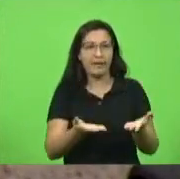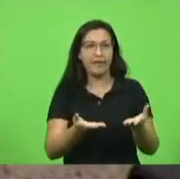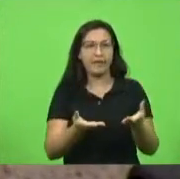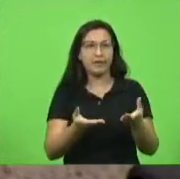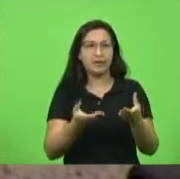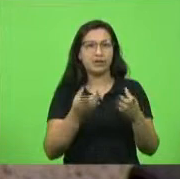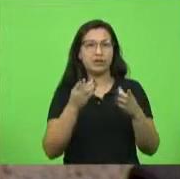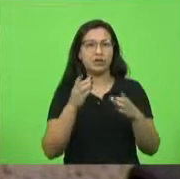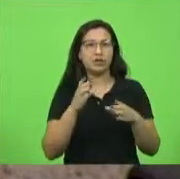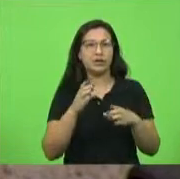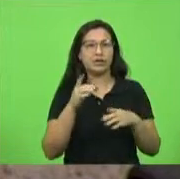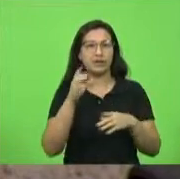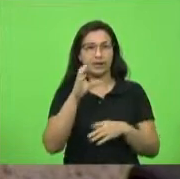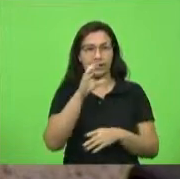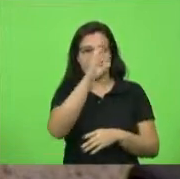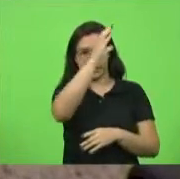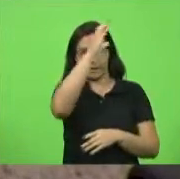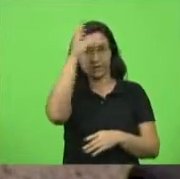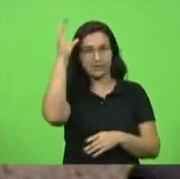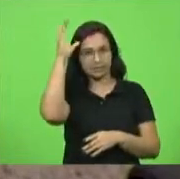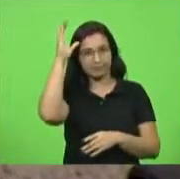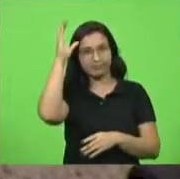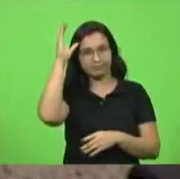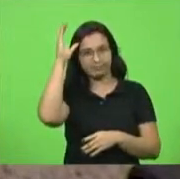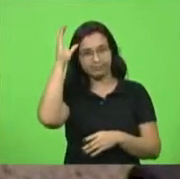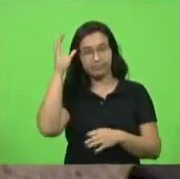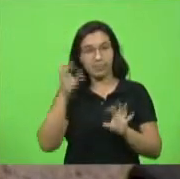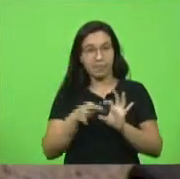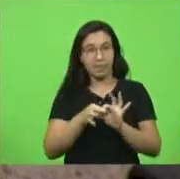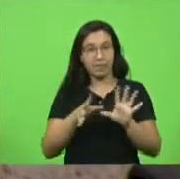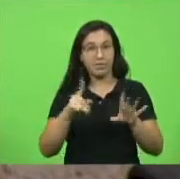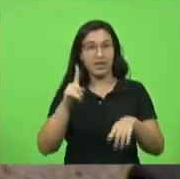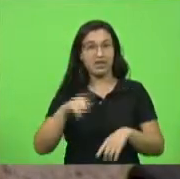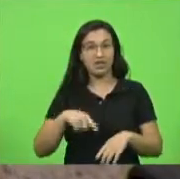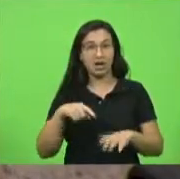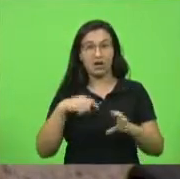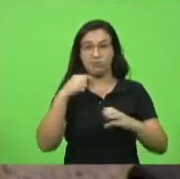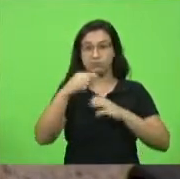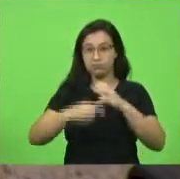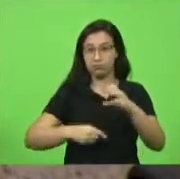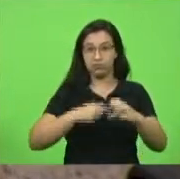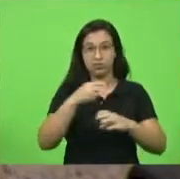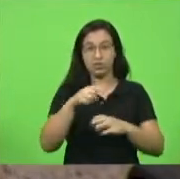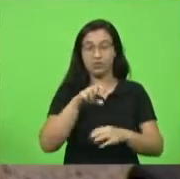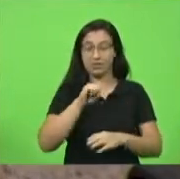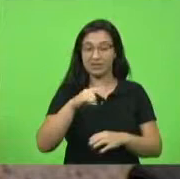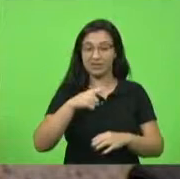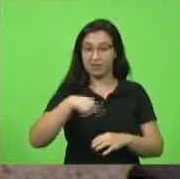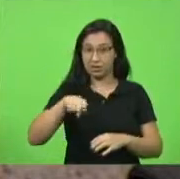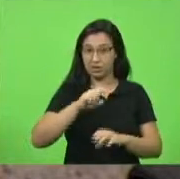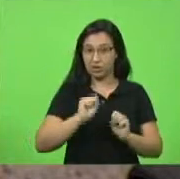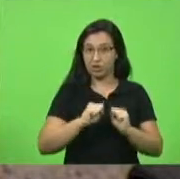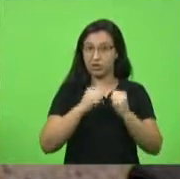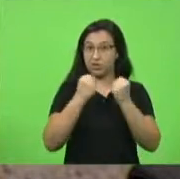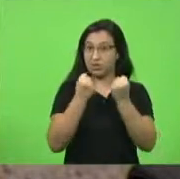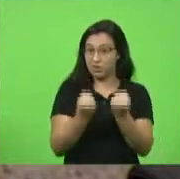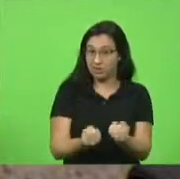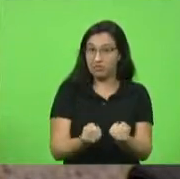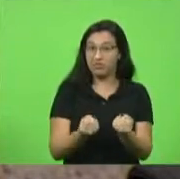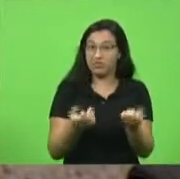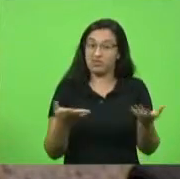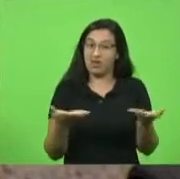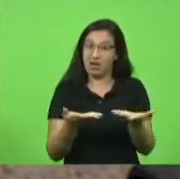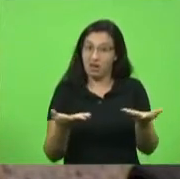importa, a liberdade é um princípio universal. E se nós não a defendermos para aquilo que